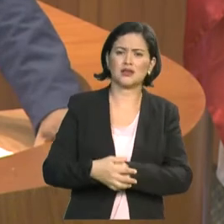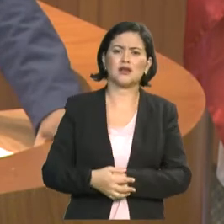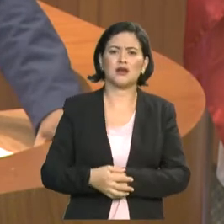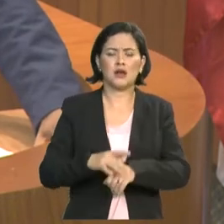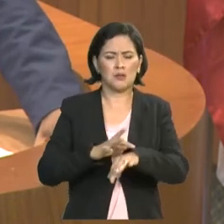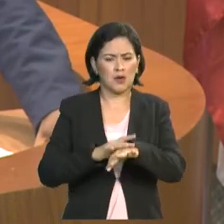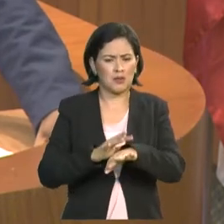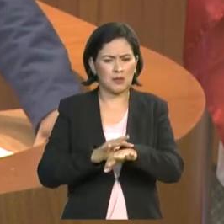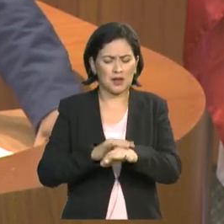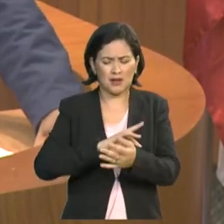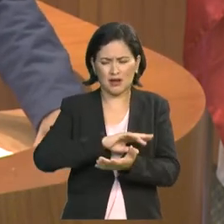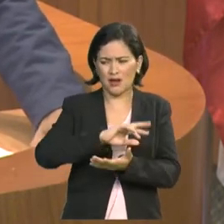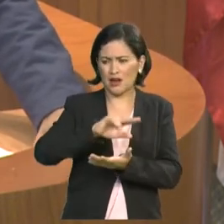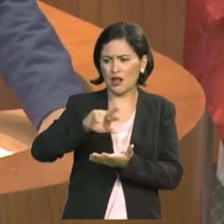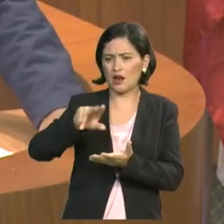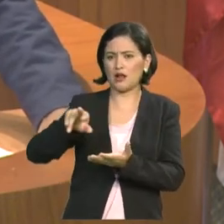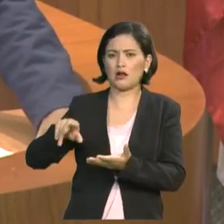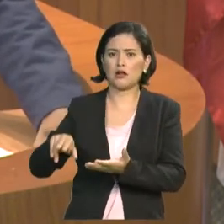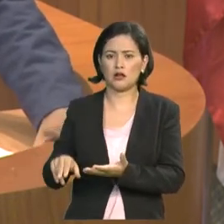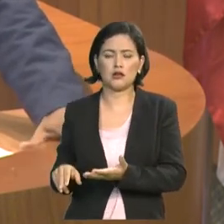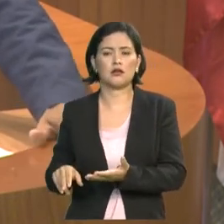dos recursos para o tratamento da Covid.